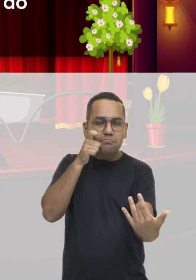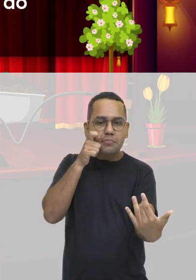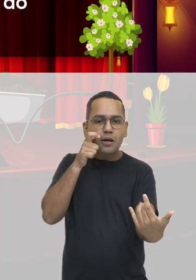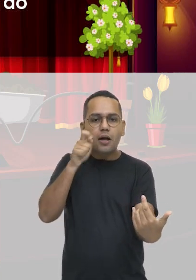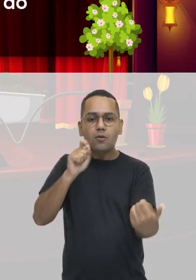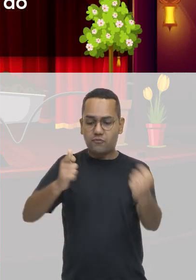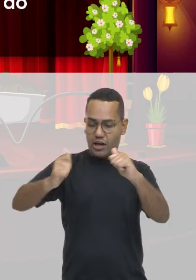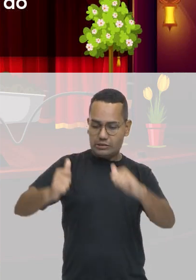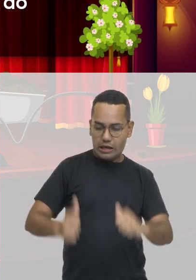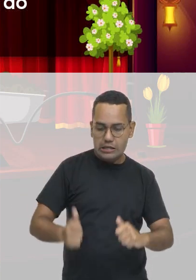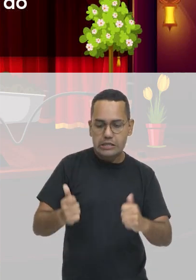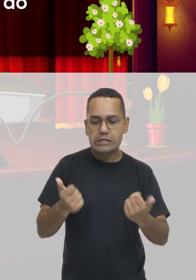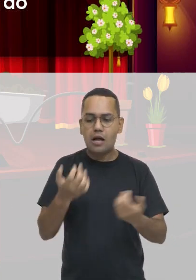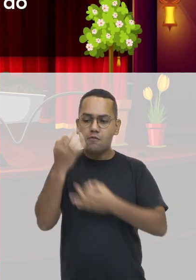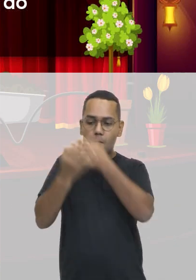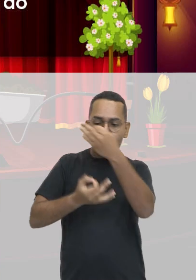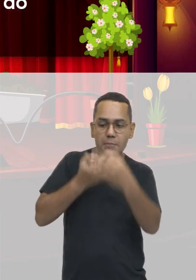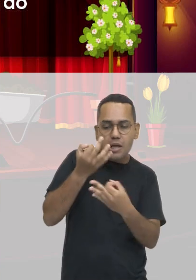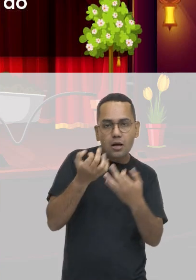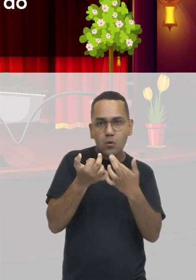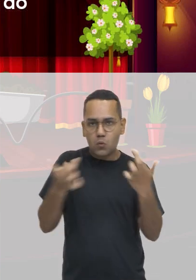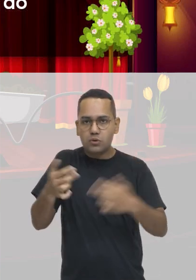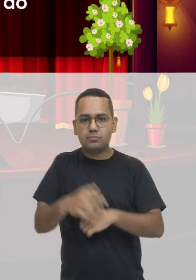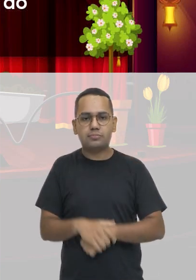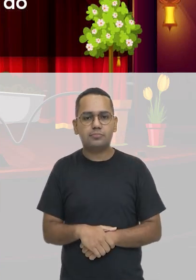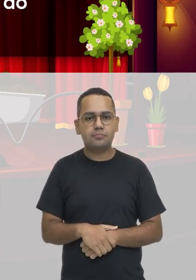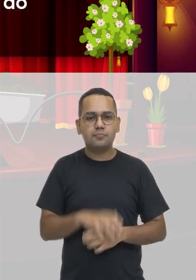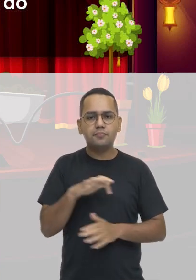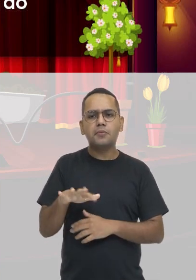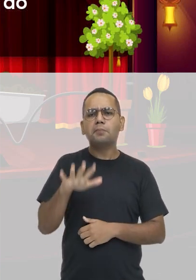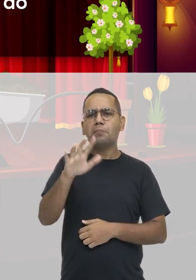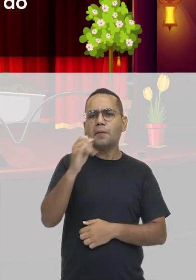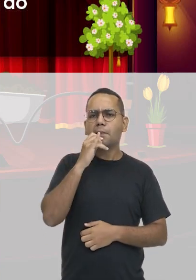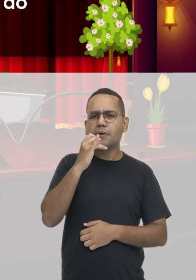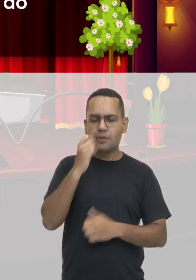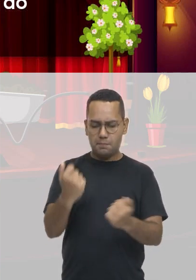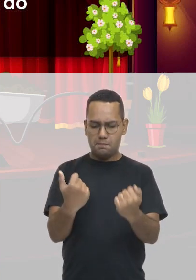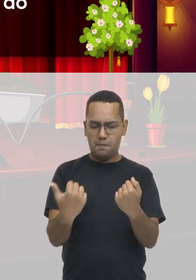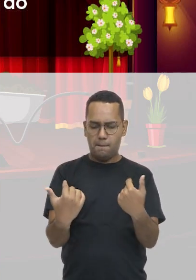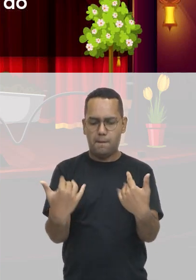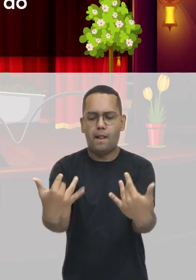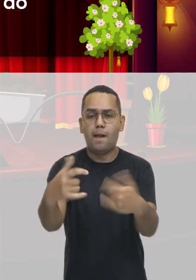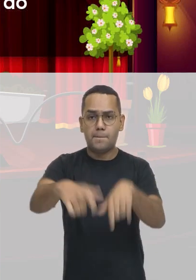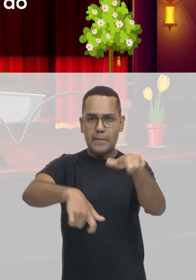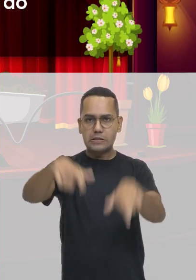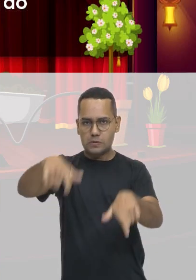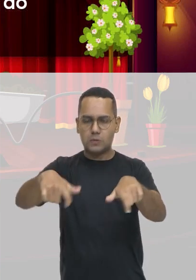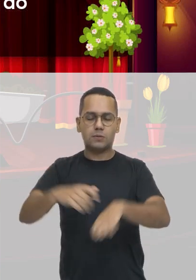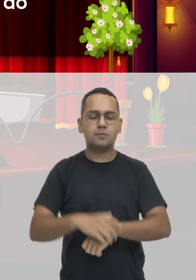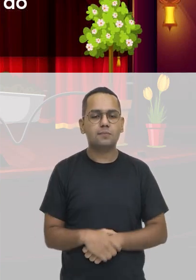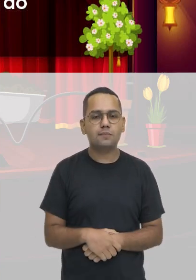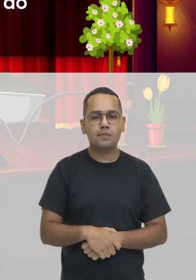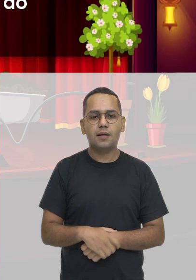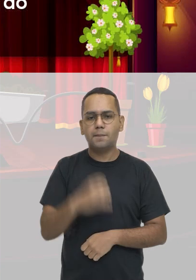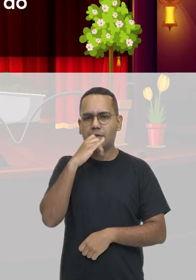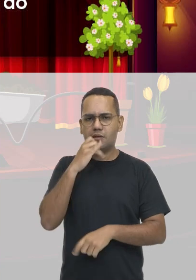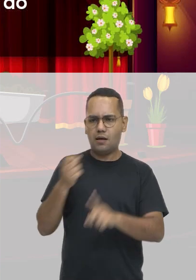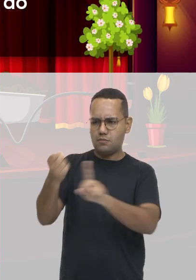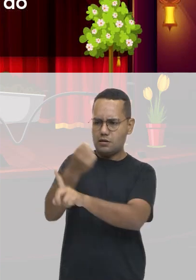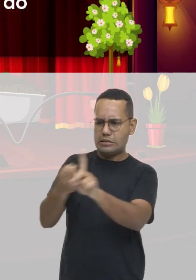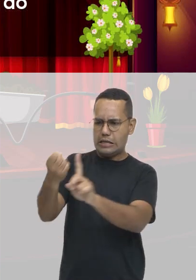vai analisar, fazer essa análise crítica, é que a sociedade às vezes impõe que uma mulher ela precisa